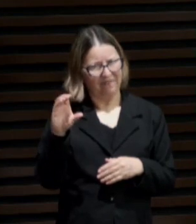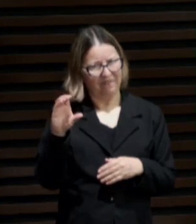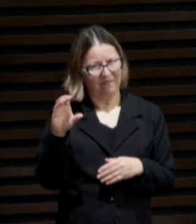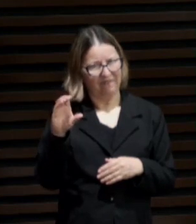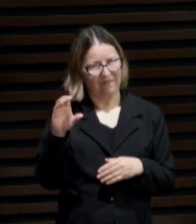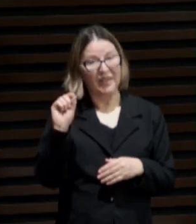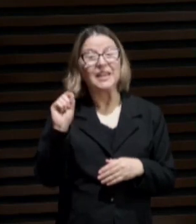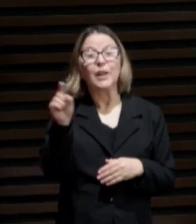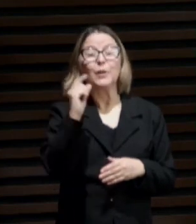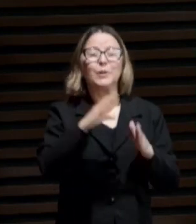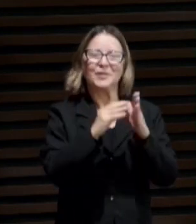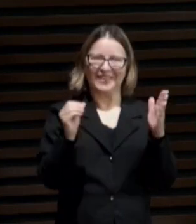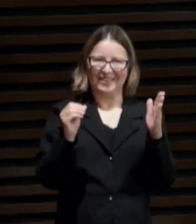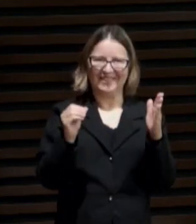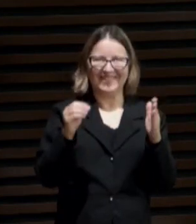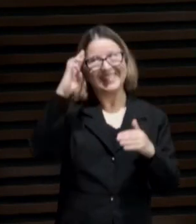padrão? O Senhor.